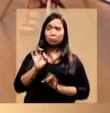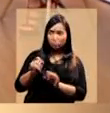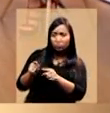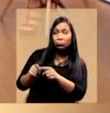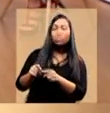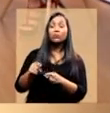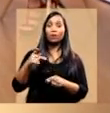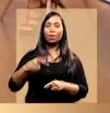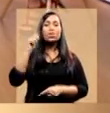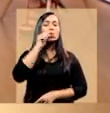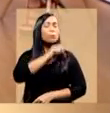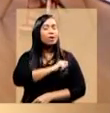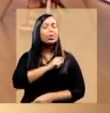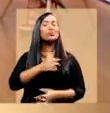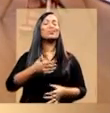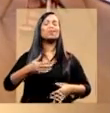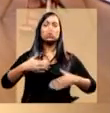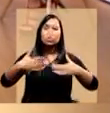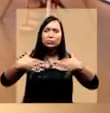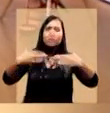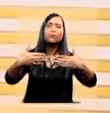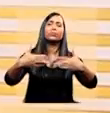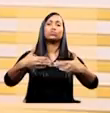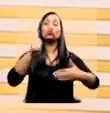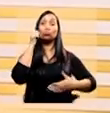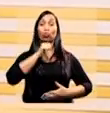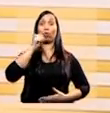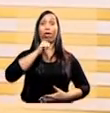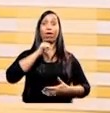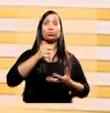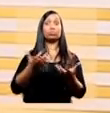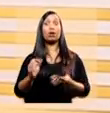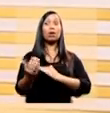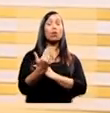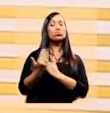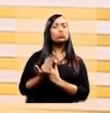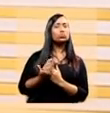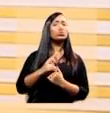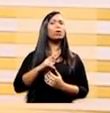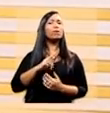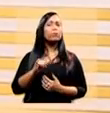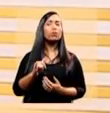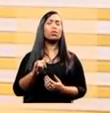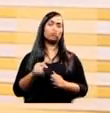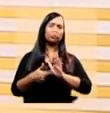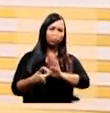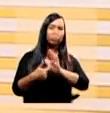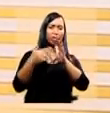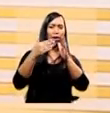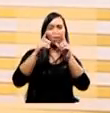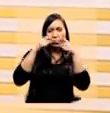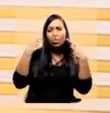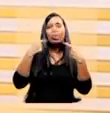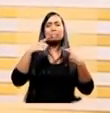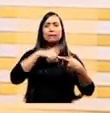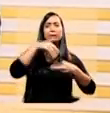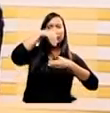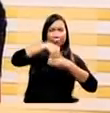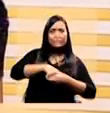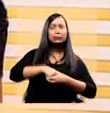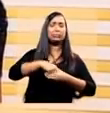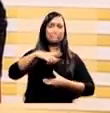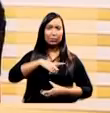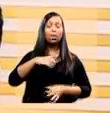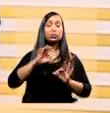certeza. Então, o Rio Preto, com esse avanço de mulheres buscando ajuda, vamos colocar nesse sentido, a violência ela